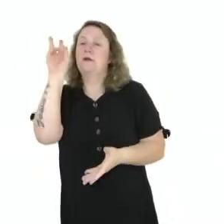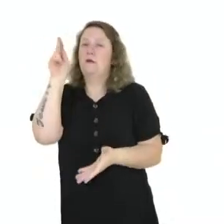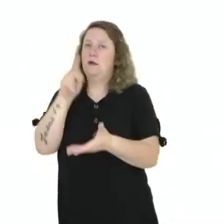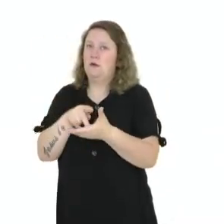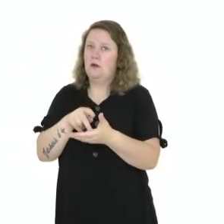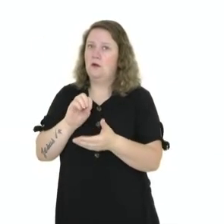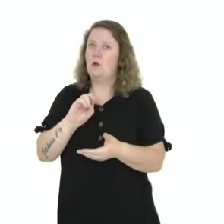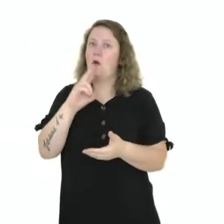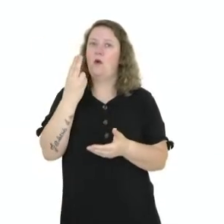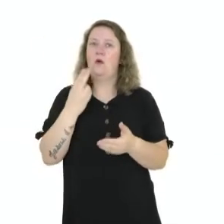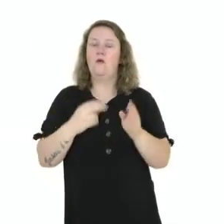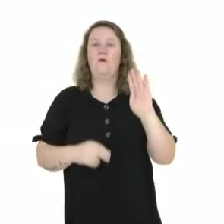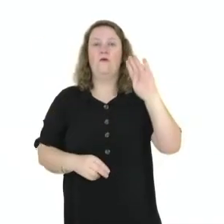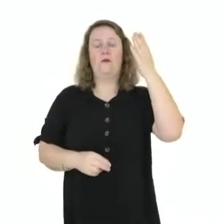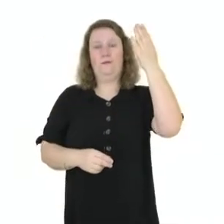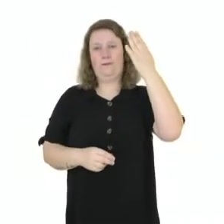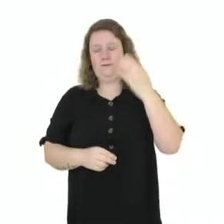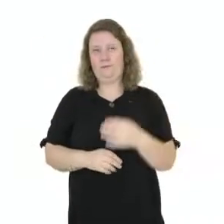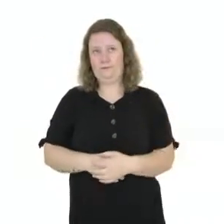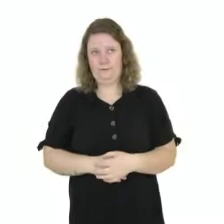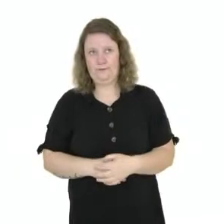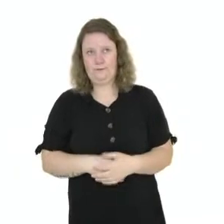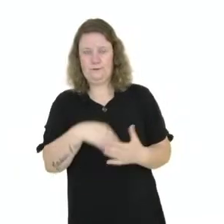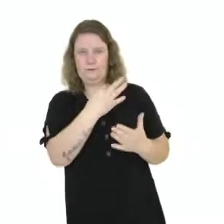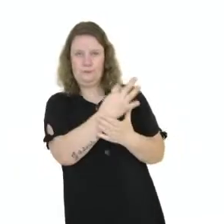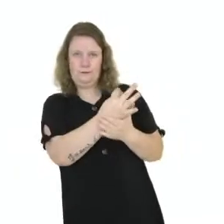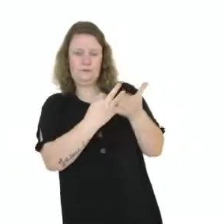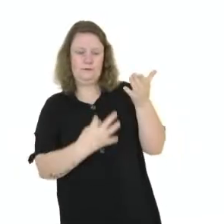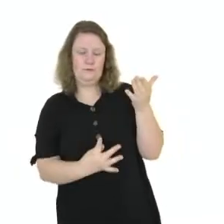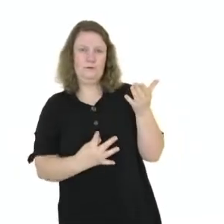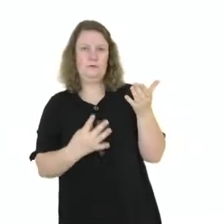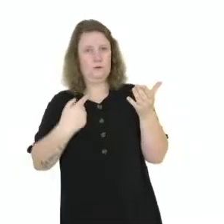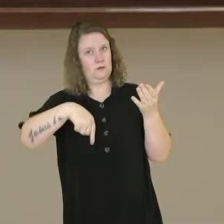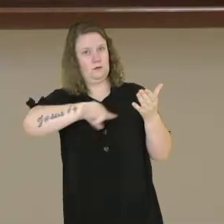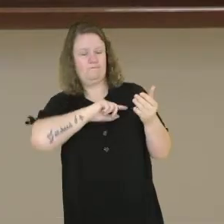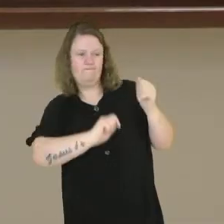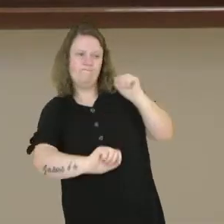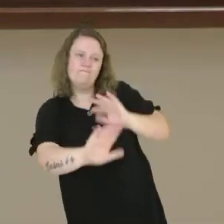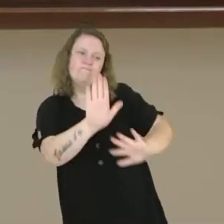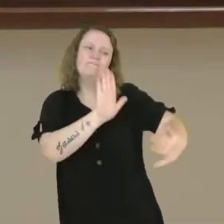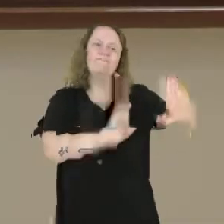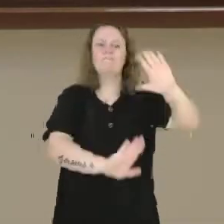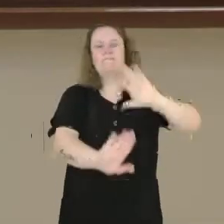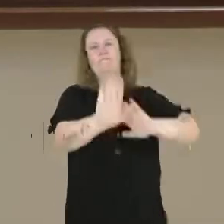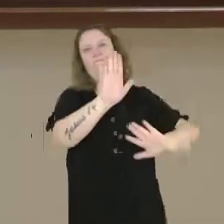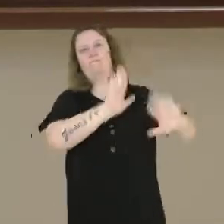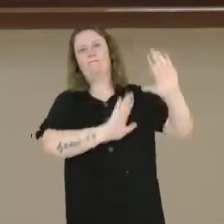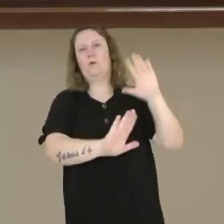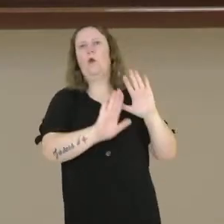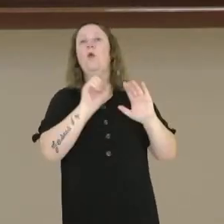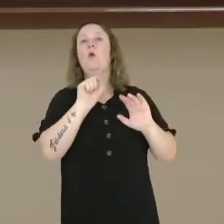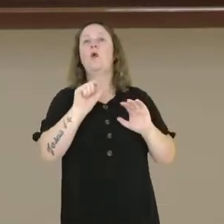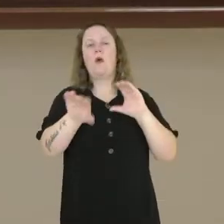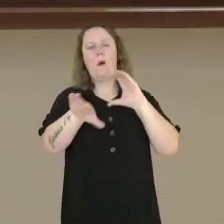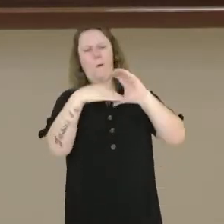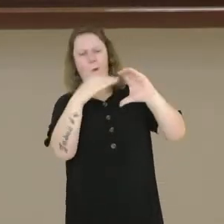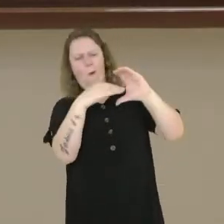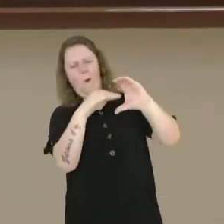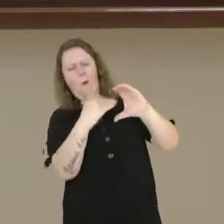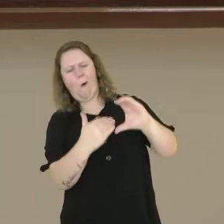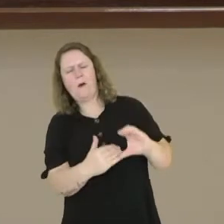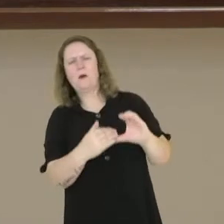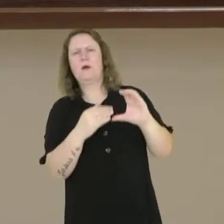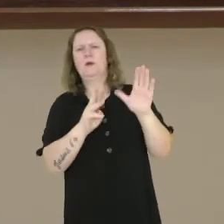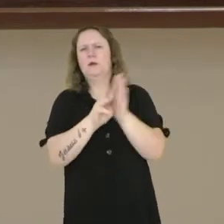pelas chamadas. Então esse texto nos fala para termos bastante cuidado com aquilo que é postado na internet, aquilo que você